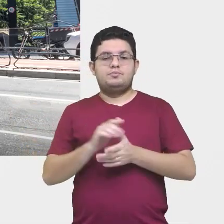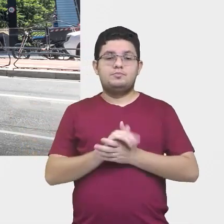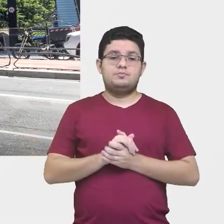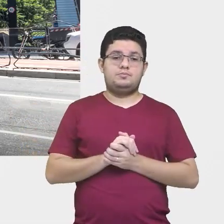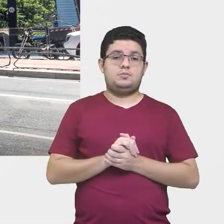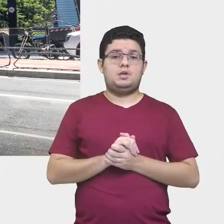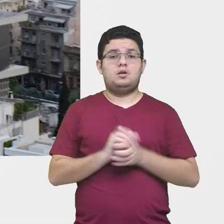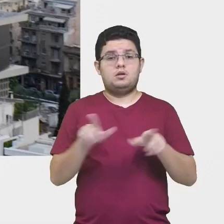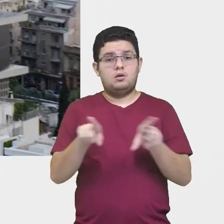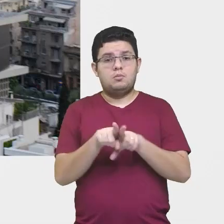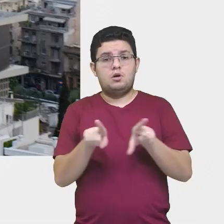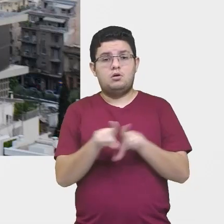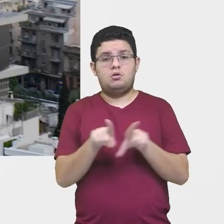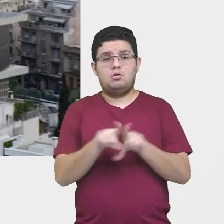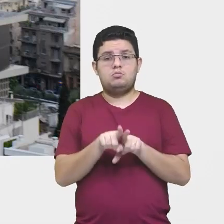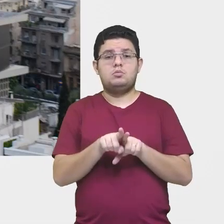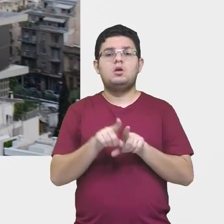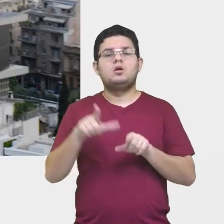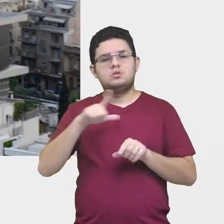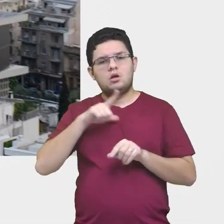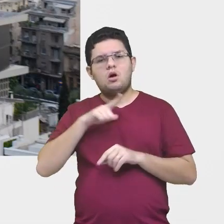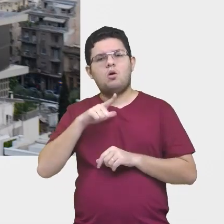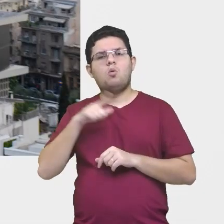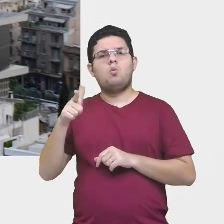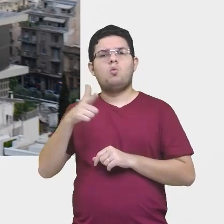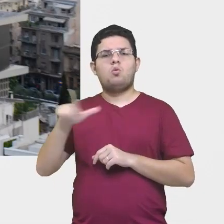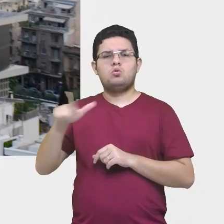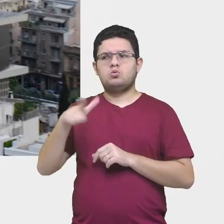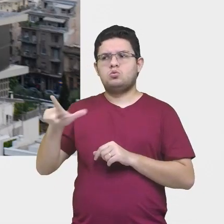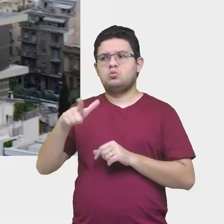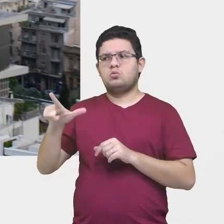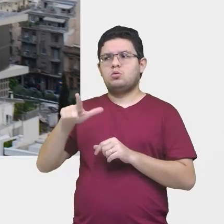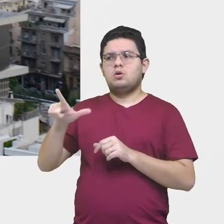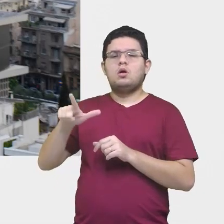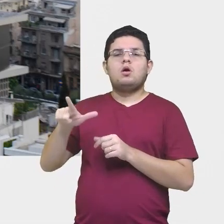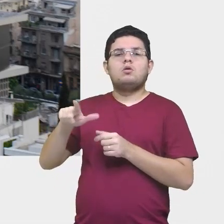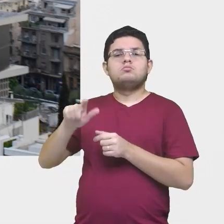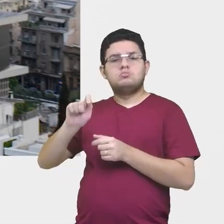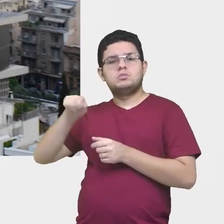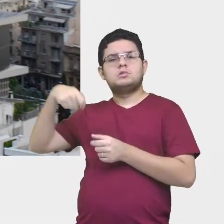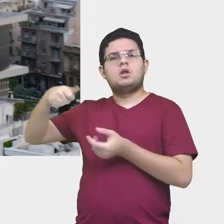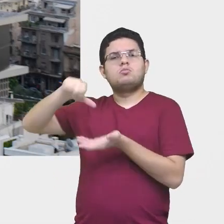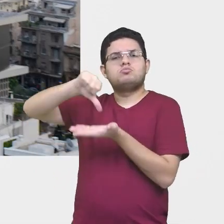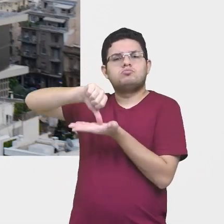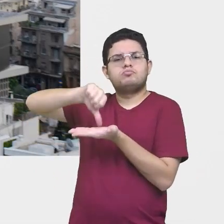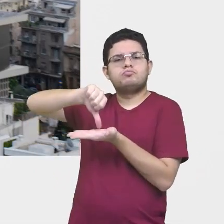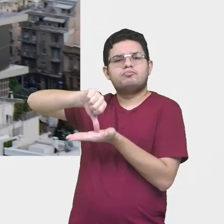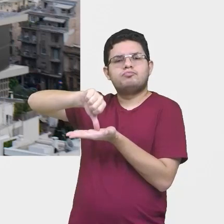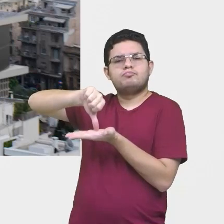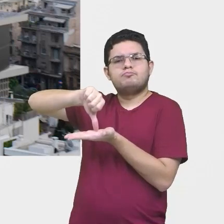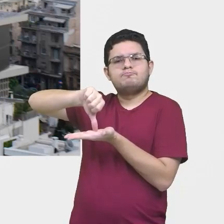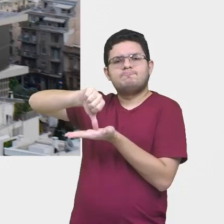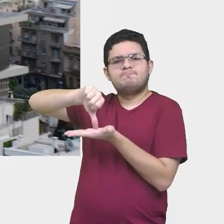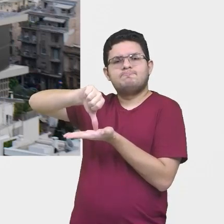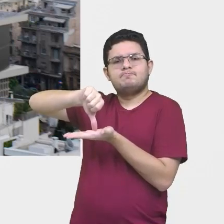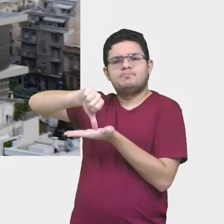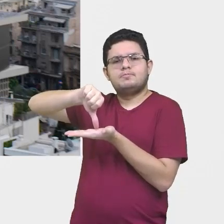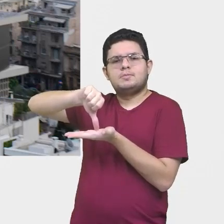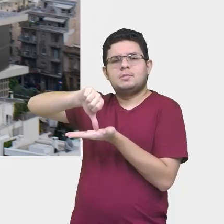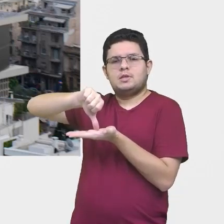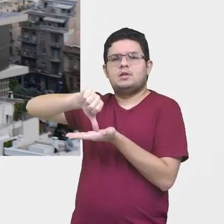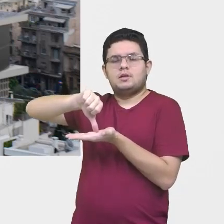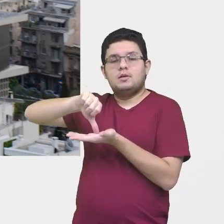Museu da Acrópole, que já fica localizado em Atenas, na Grécia. E para quem gosta